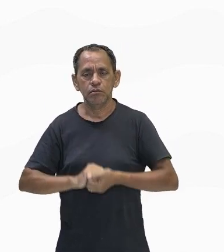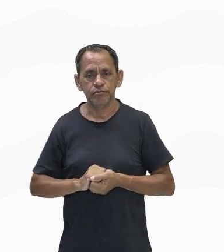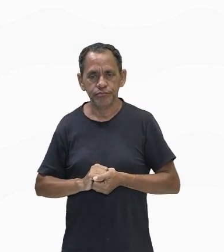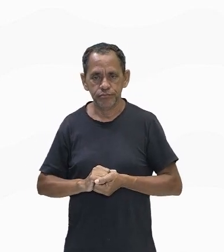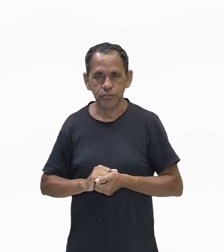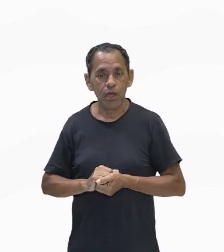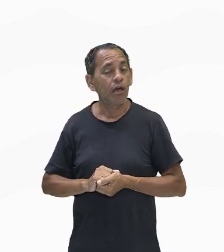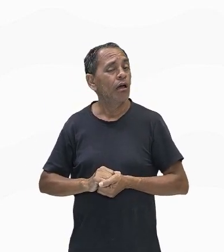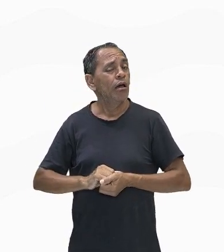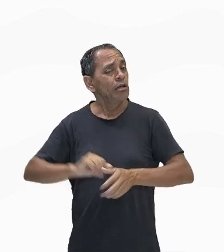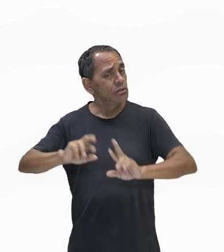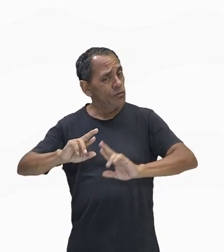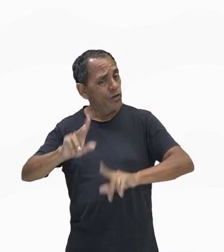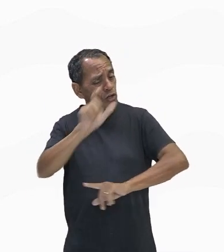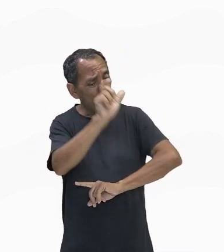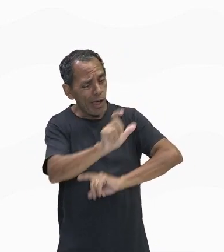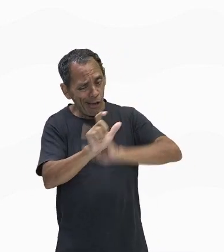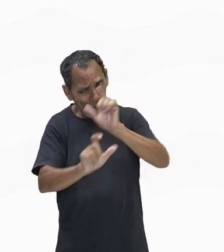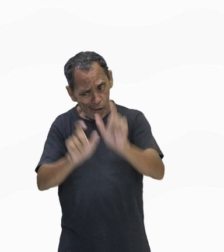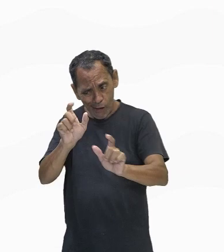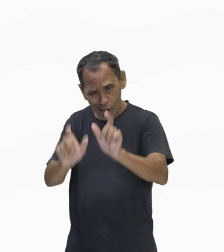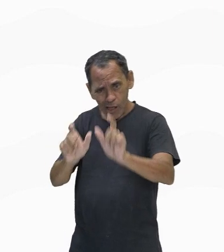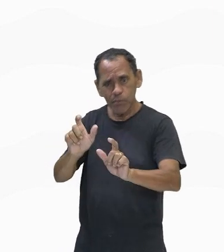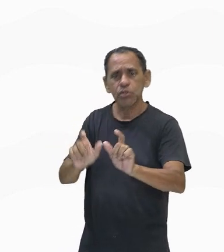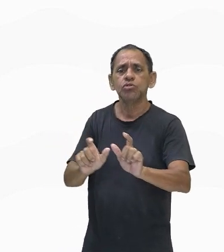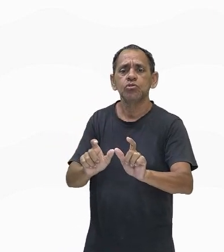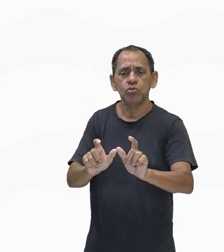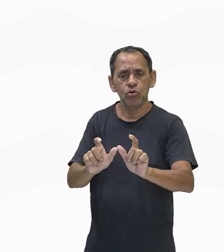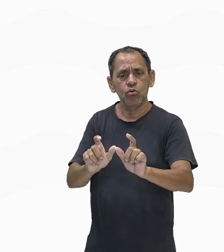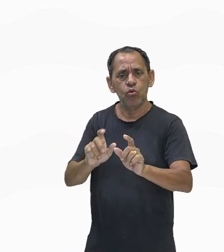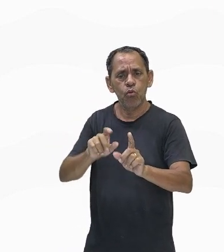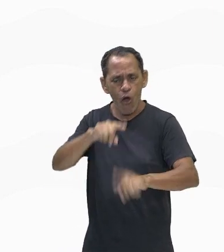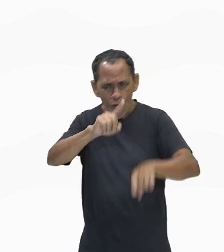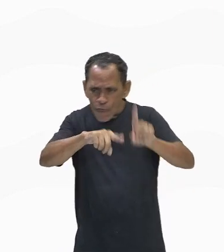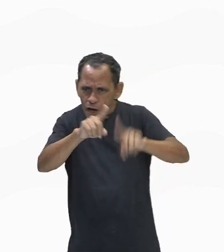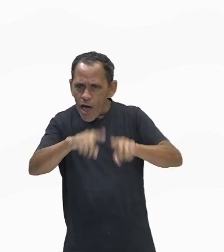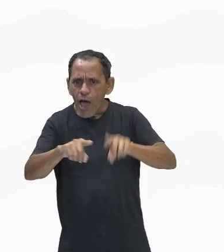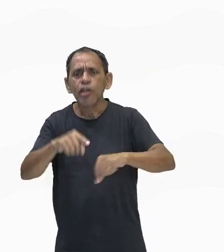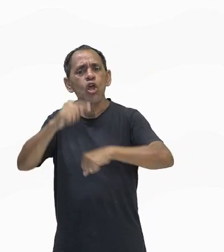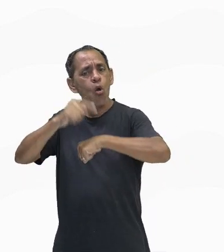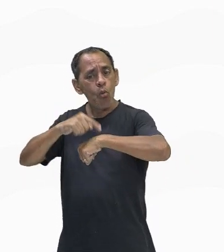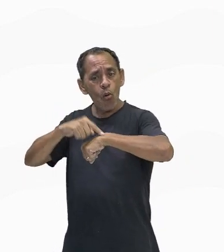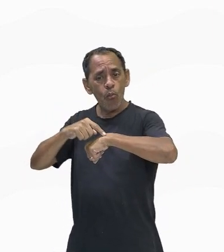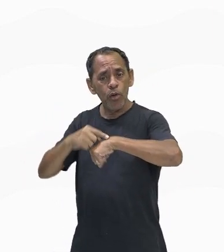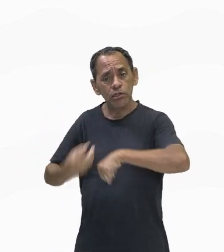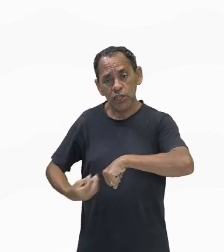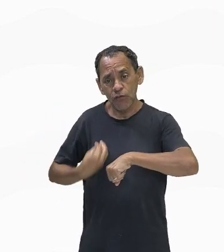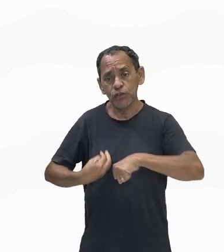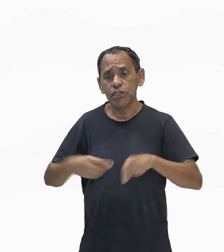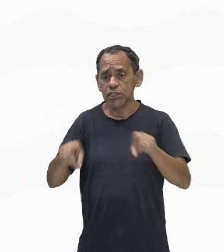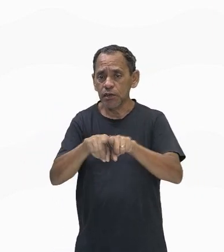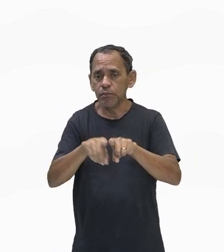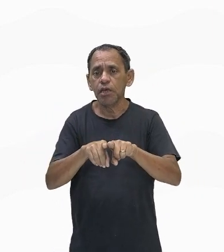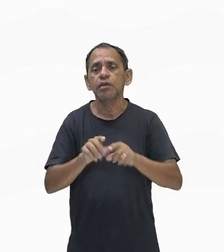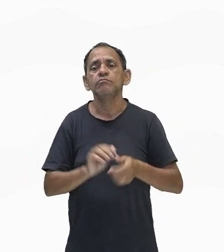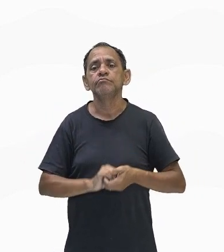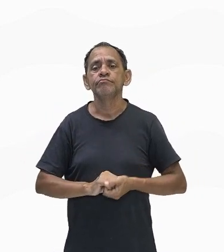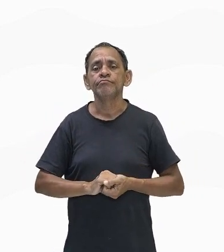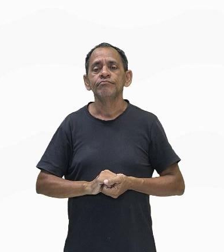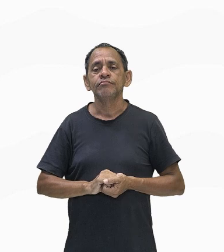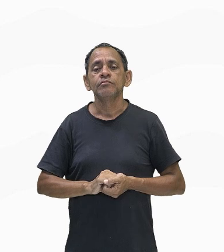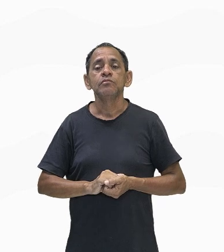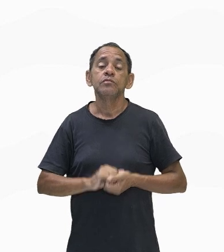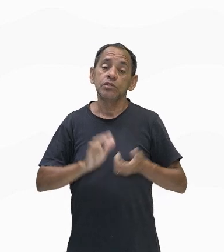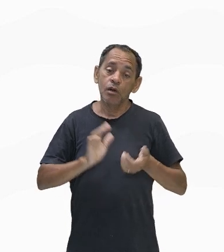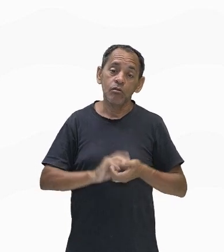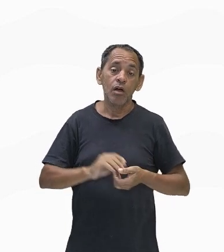cada um de nós. E elas variam também em momentos diferentes da nossa vida. Então, em determinados